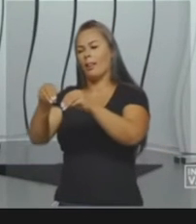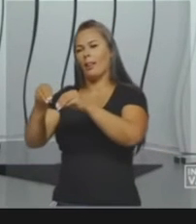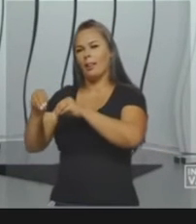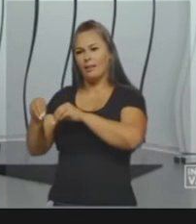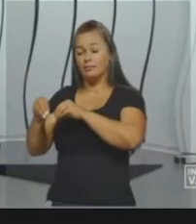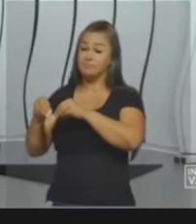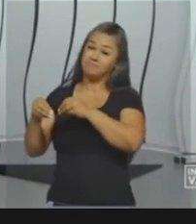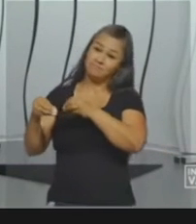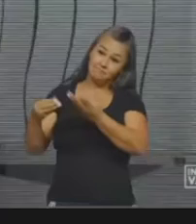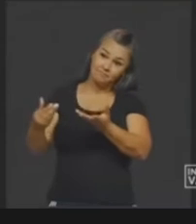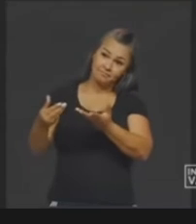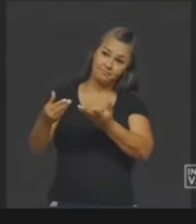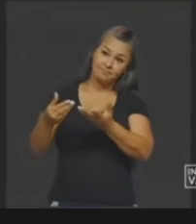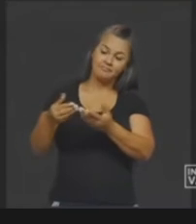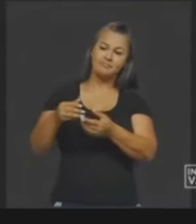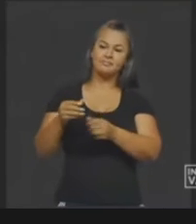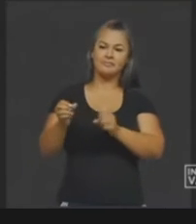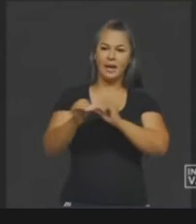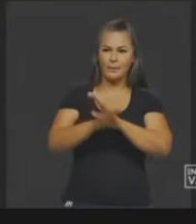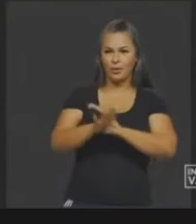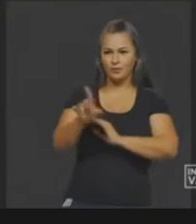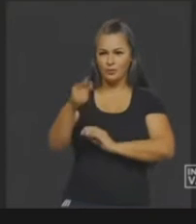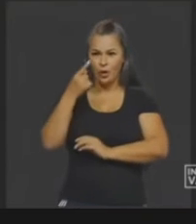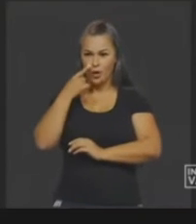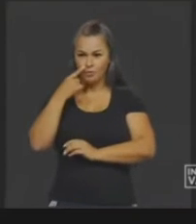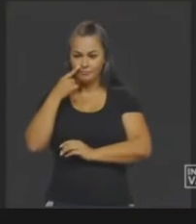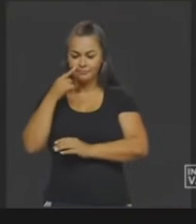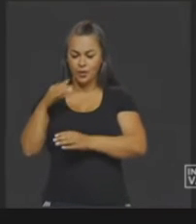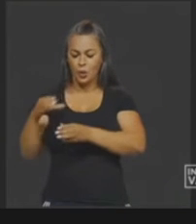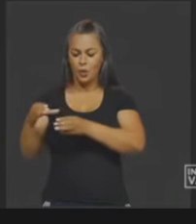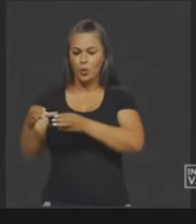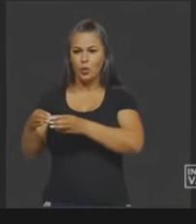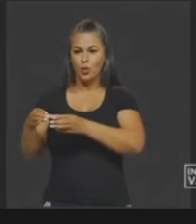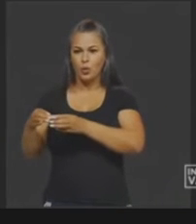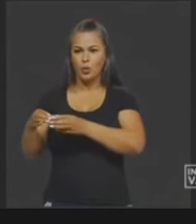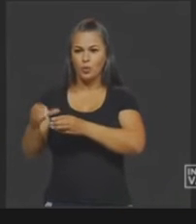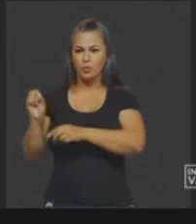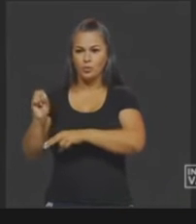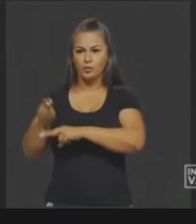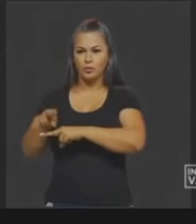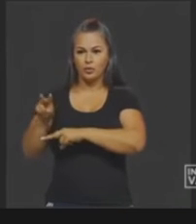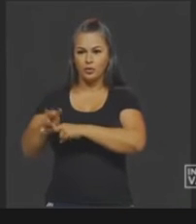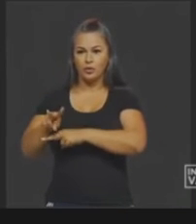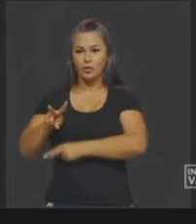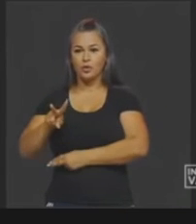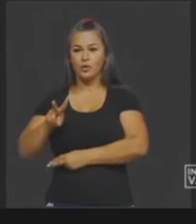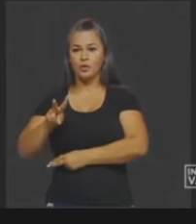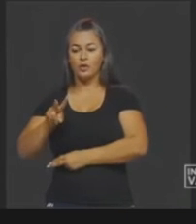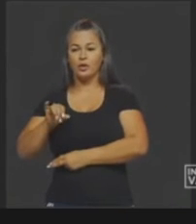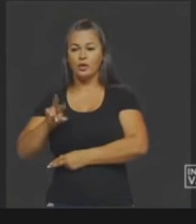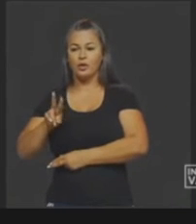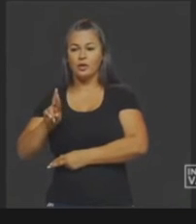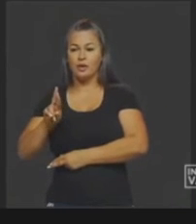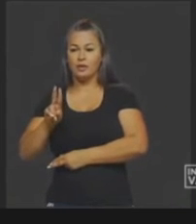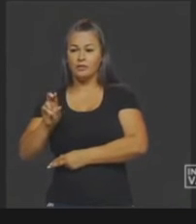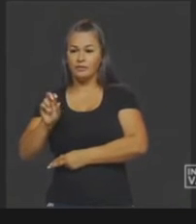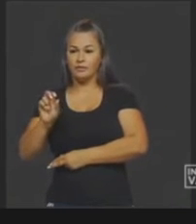Bom, vírus. Agora, vírus, eu vou deixar bem claro que aqui eu não estou falando de um reino, eu não estou falando